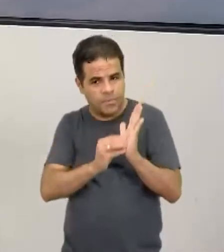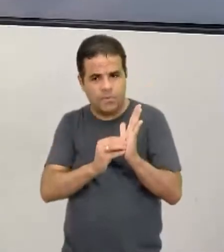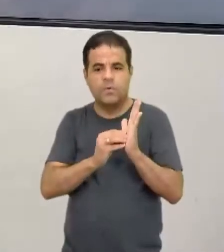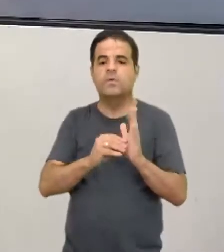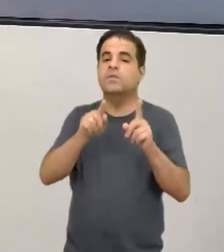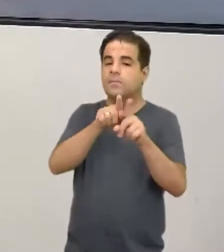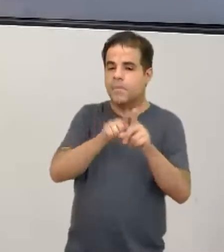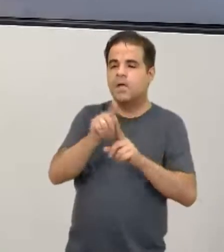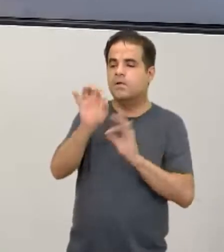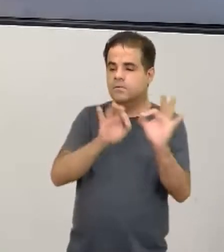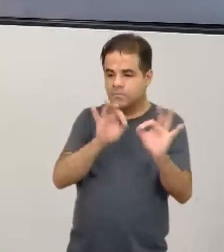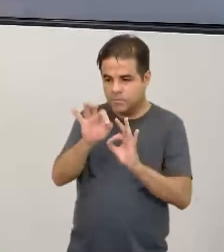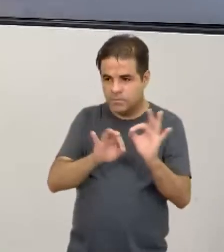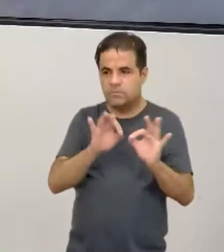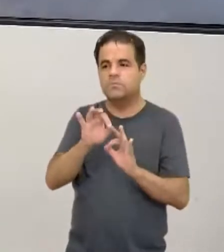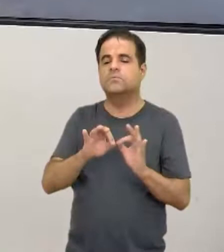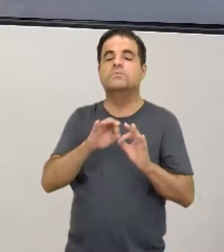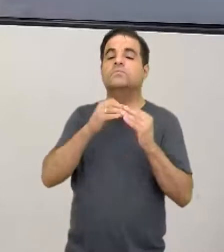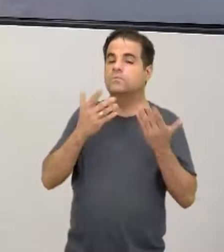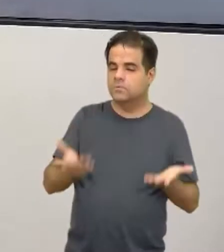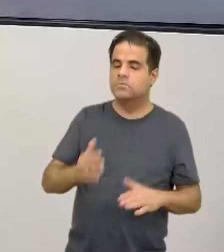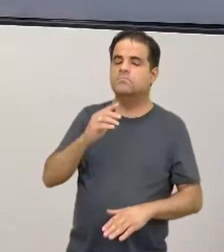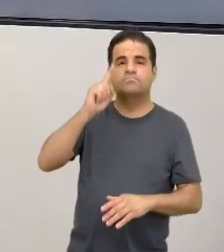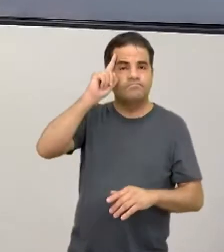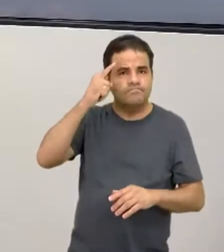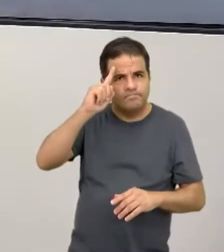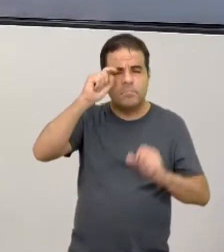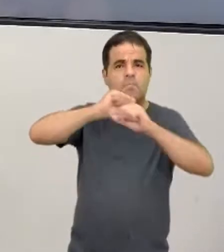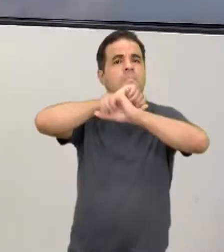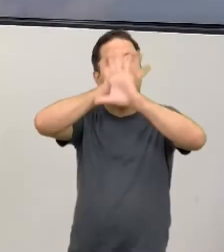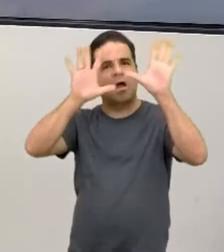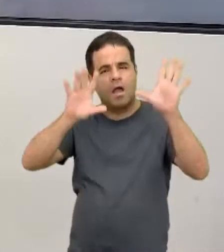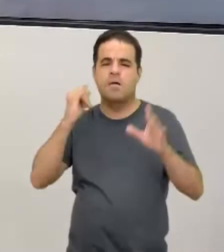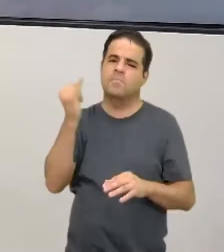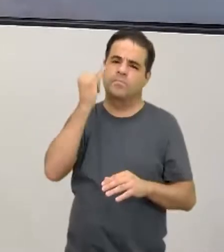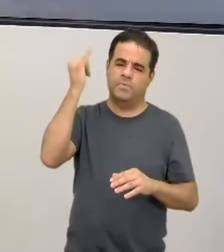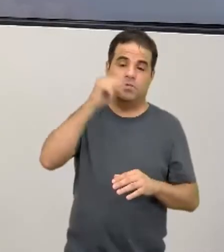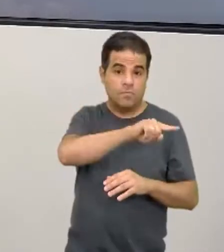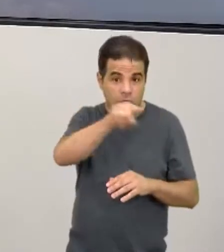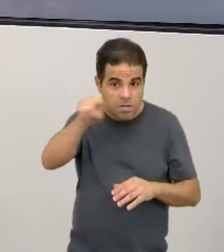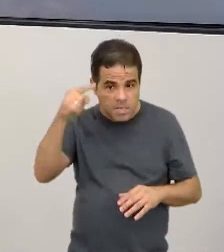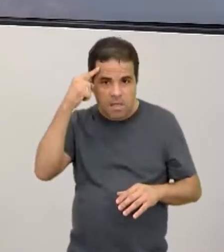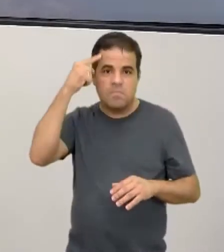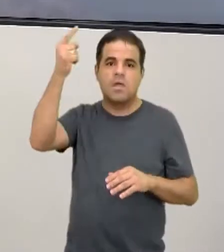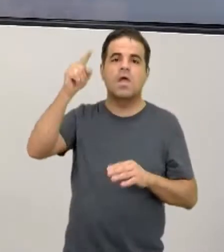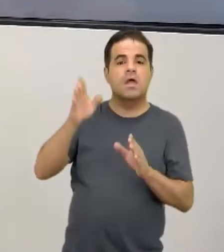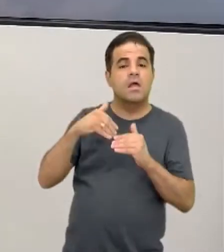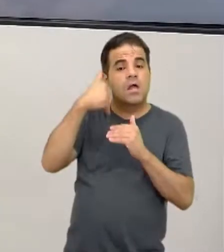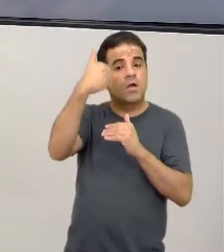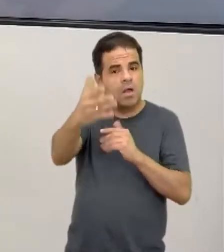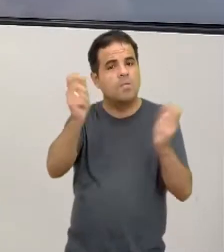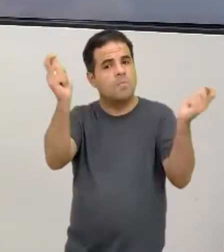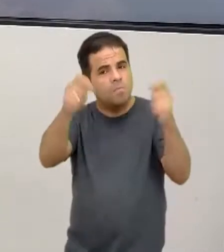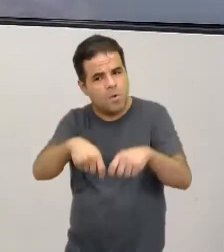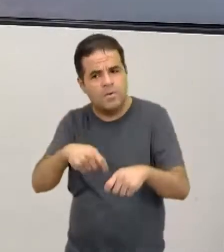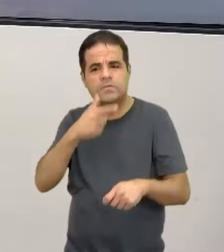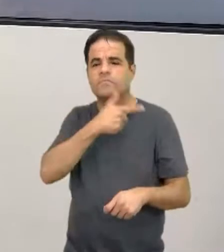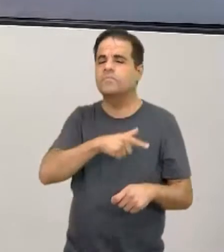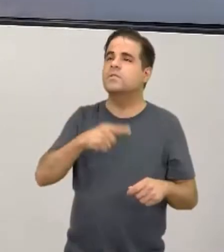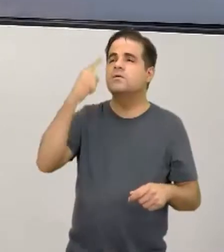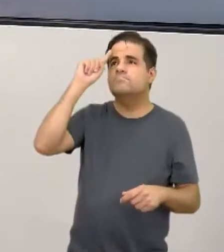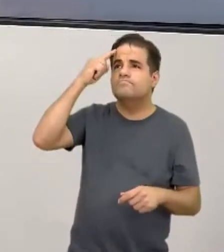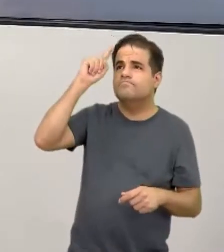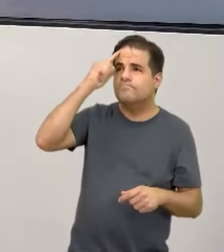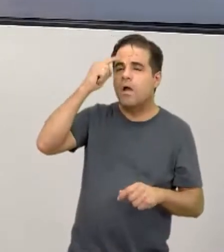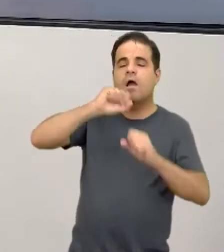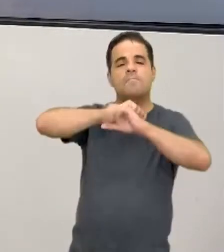também solucionar as dúvidas, né? Isso é o mais importante, na verdade, que vocês que estão aí do outro lado, que vocês consigam, então,